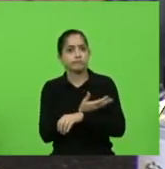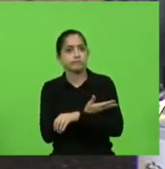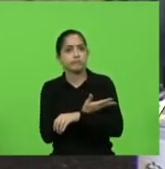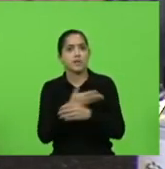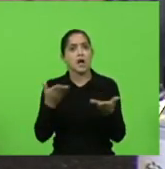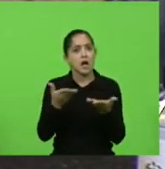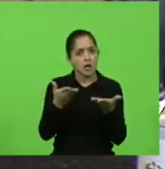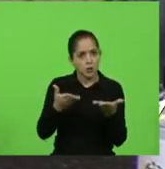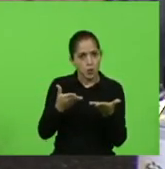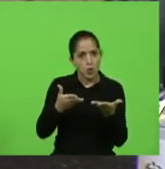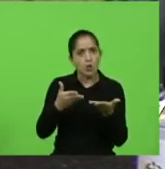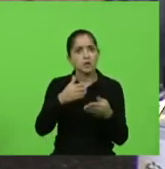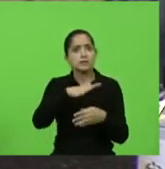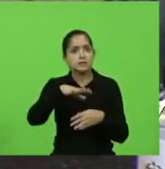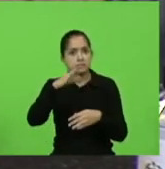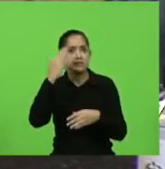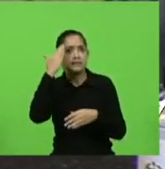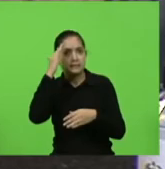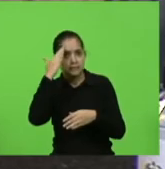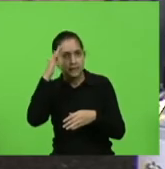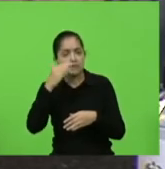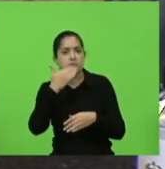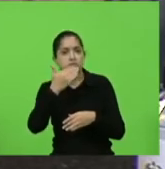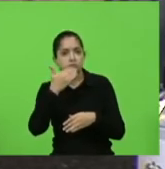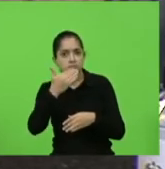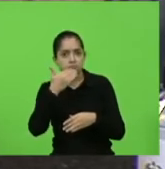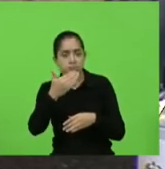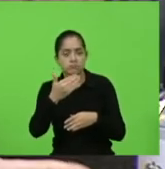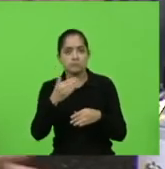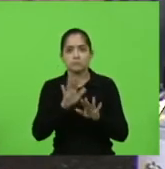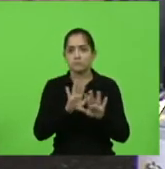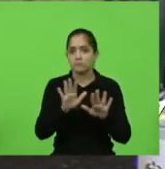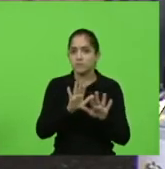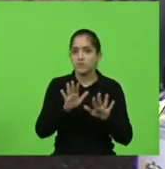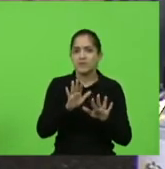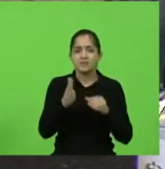alguém da nossa região que entende das demandas. E não são demandas faraônicas, são coisas